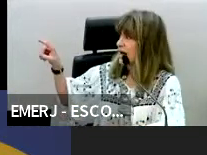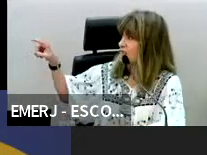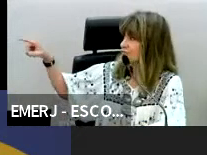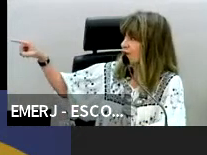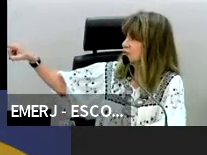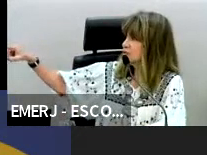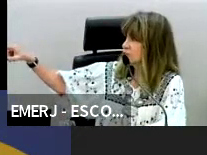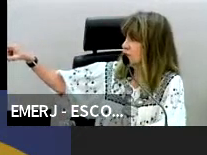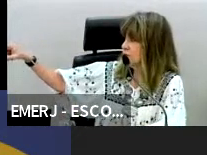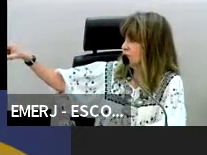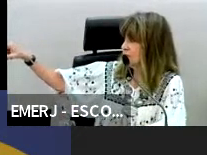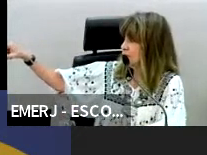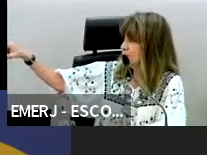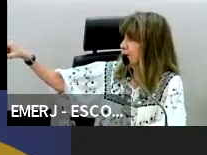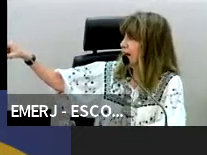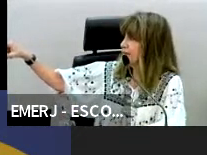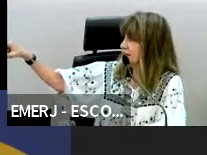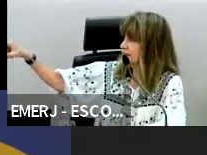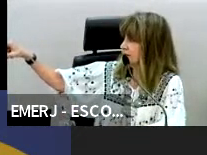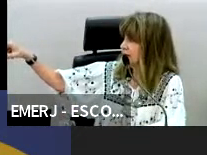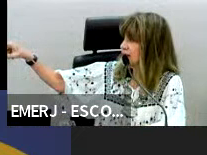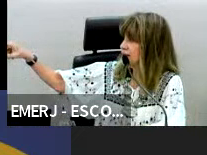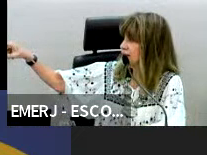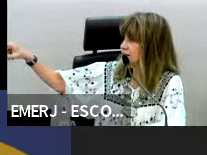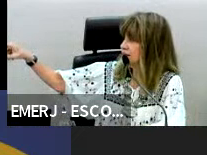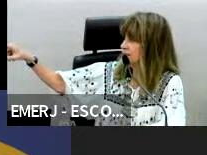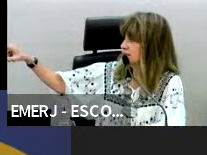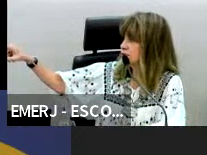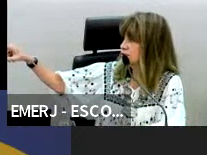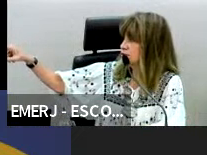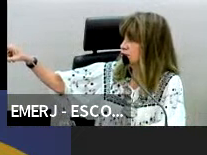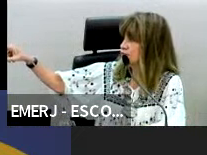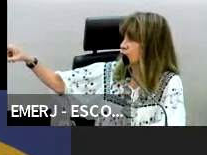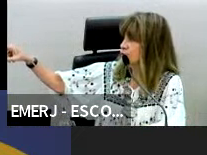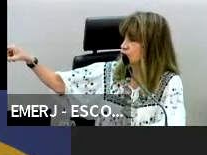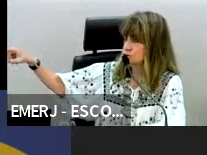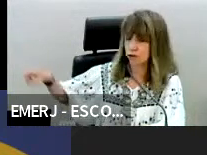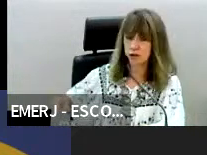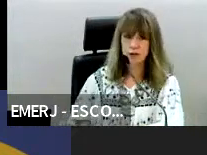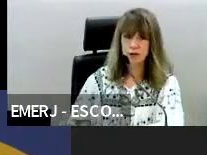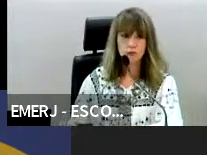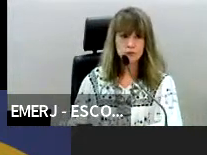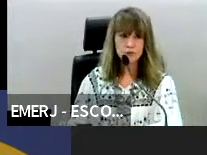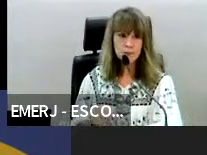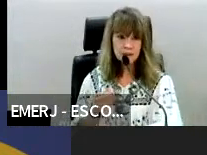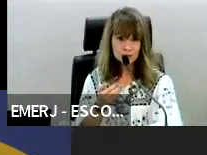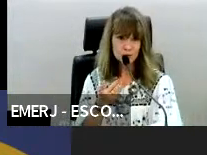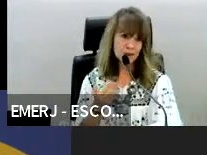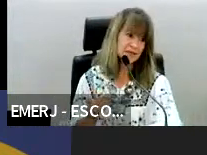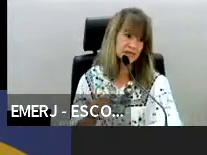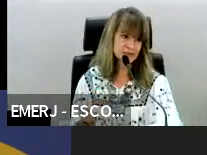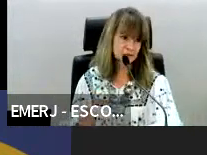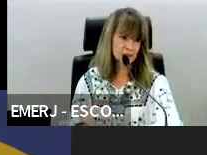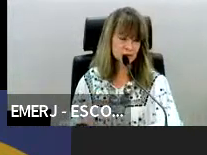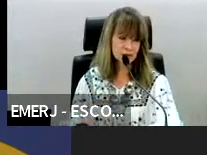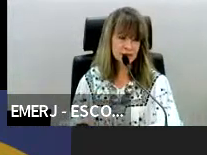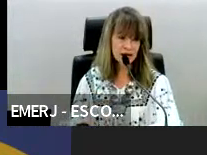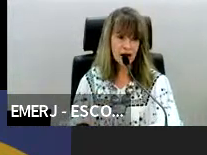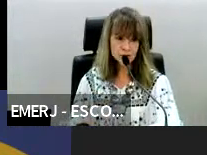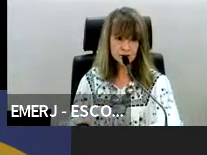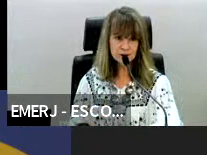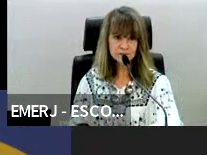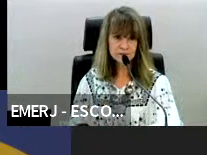eles afastam, impedem que a indenização seja fonte do temido enriquecimento